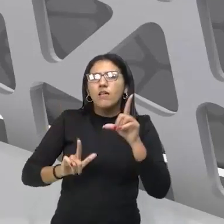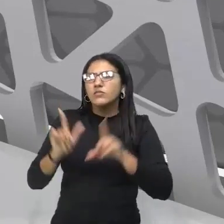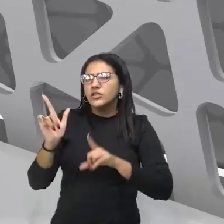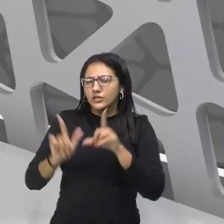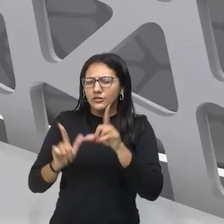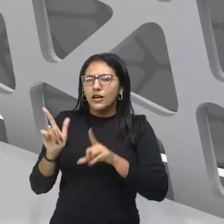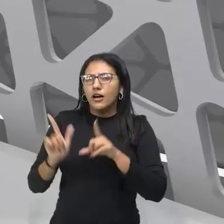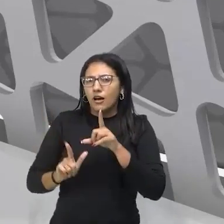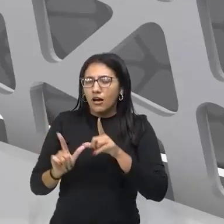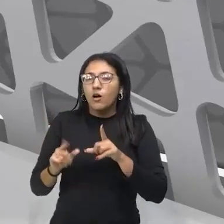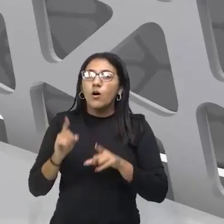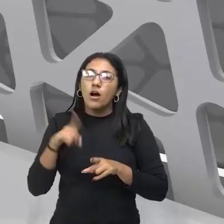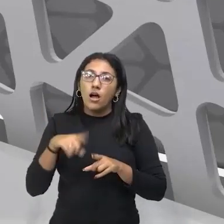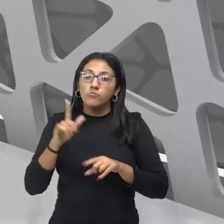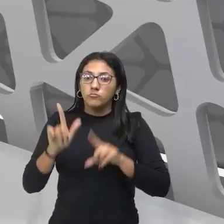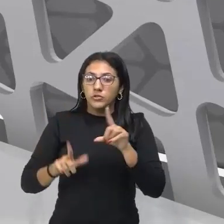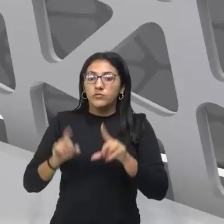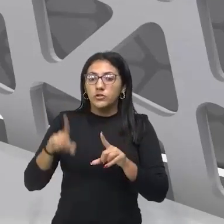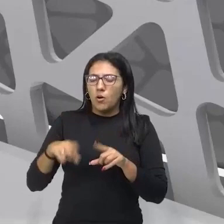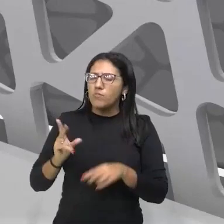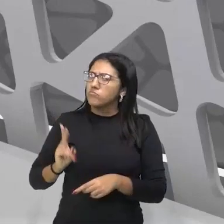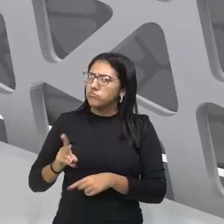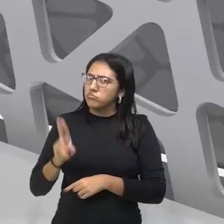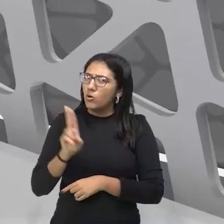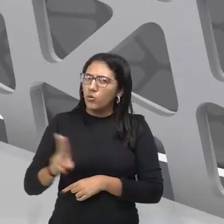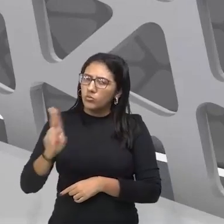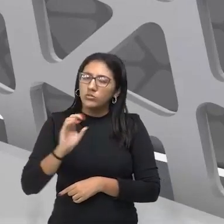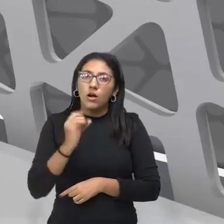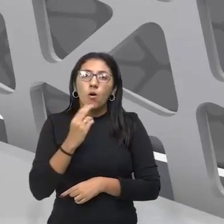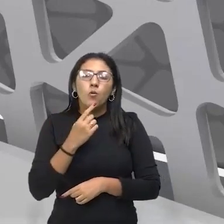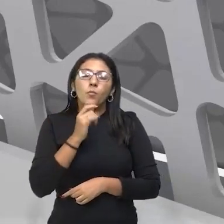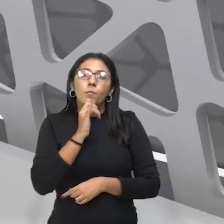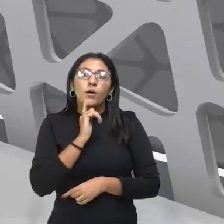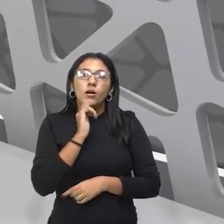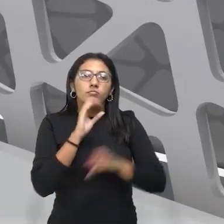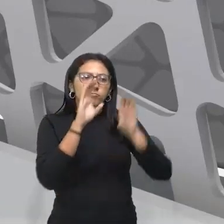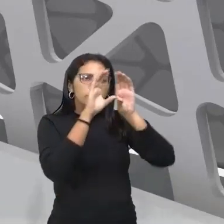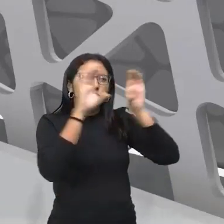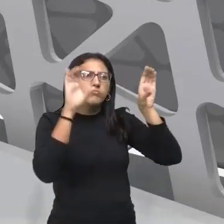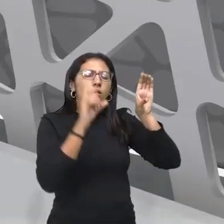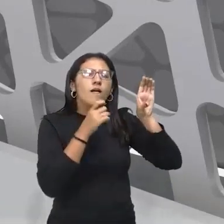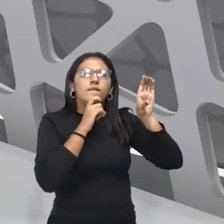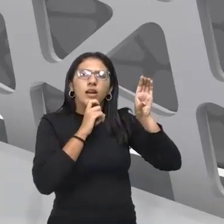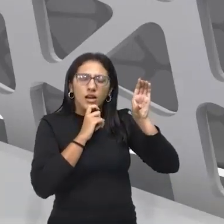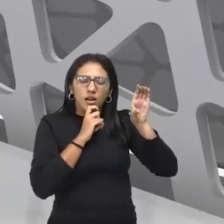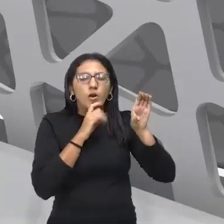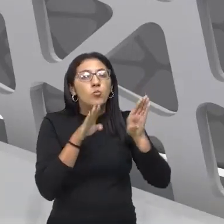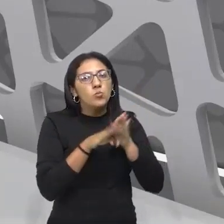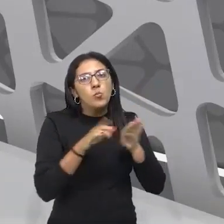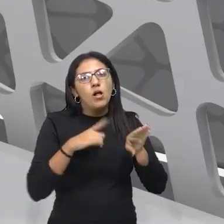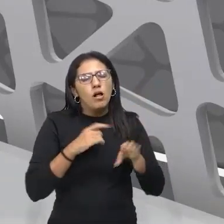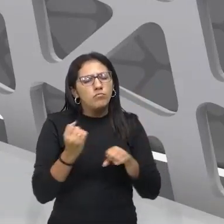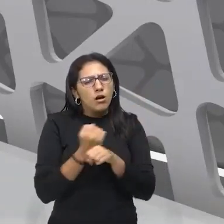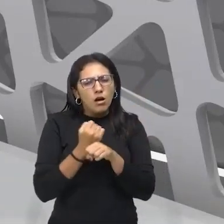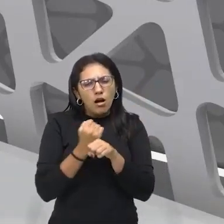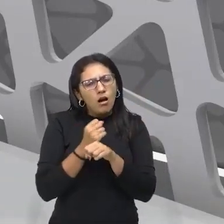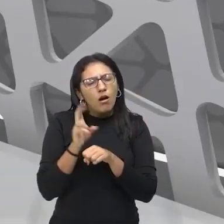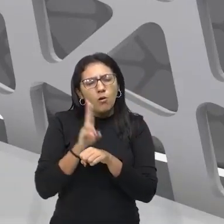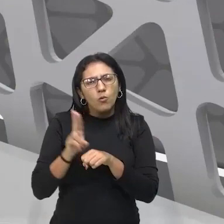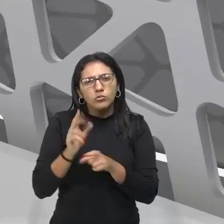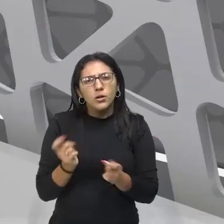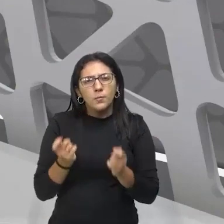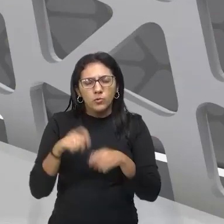bens de produtos duráveis, né? Como essa televisão que está acompanhando vocês aí na sala de aula, é um bem durável, né?